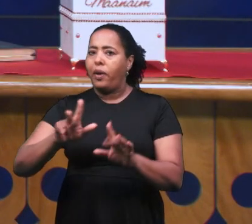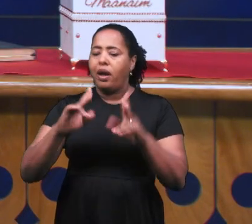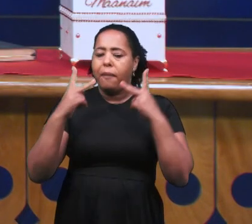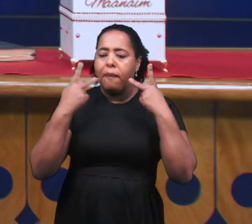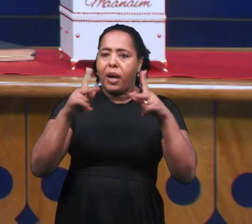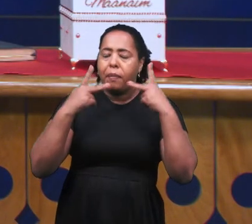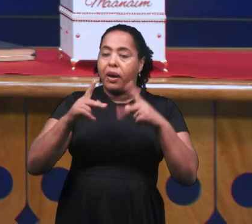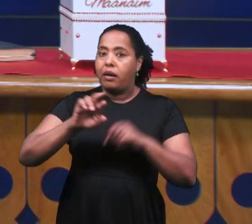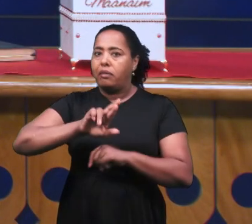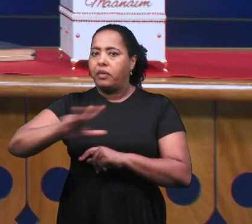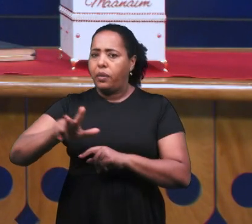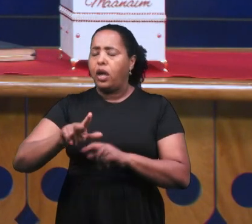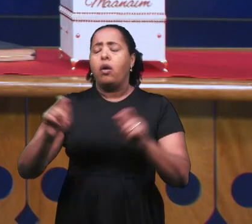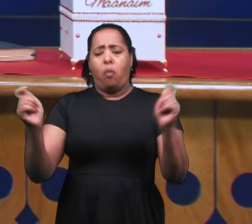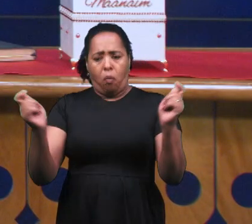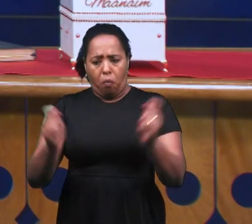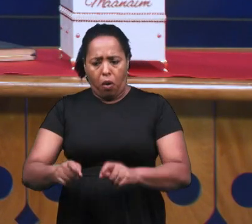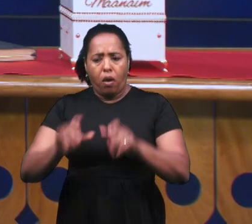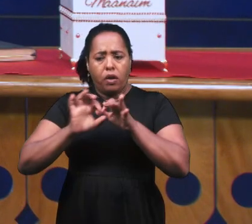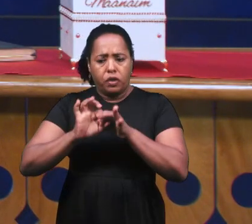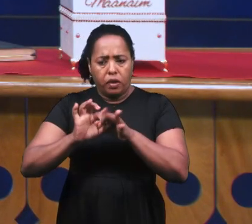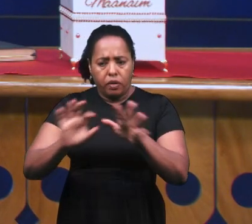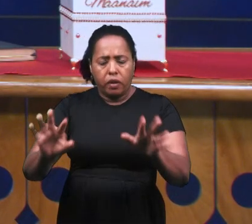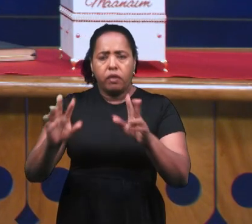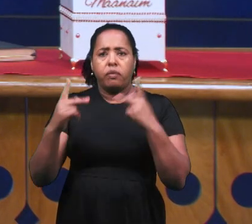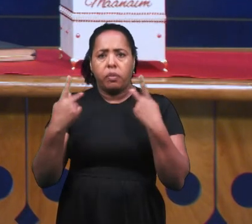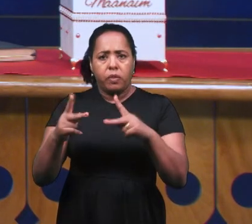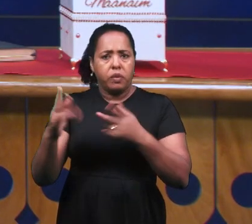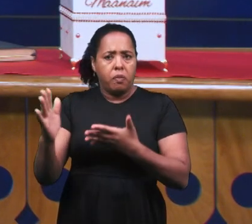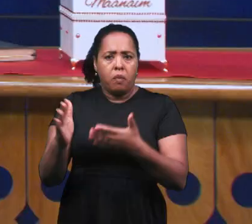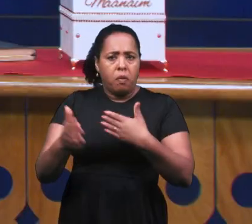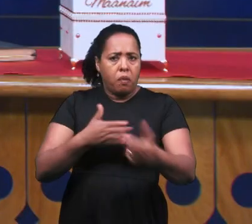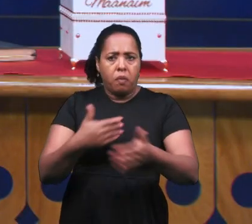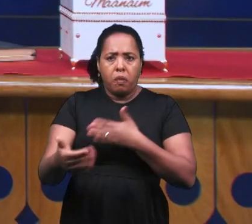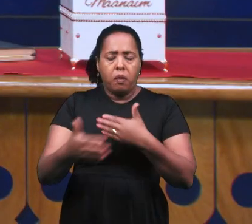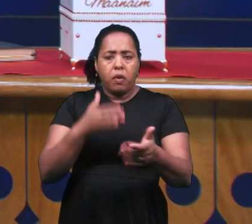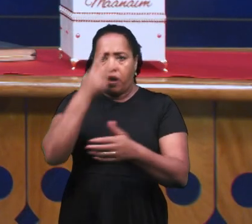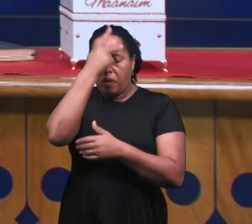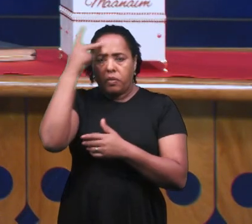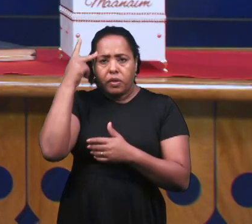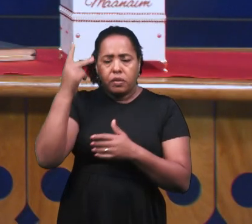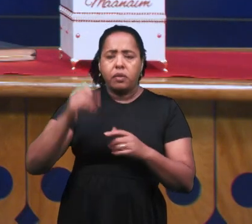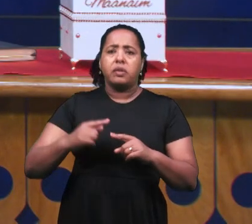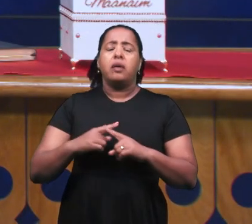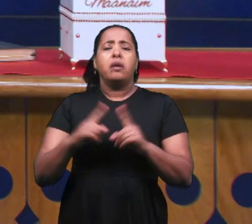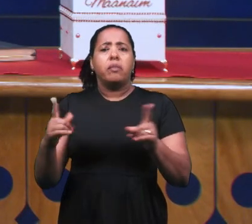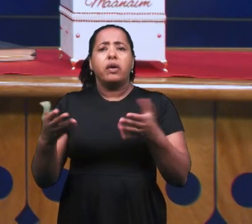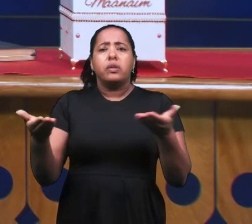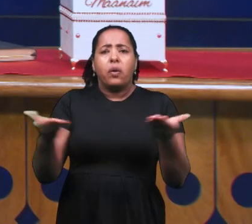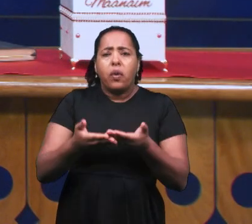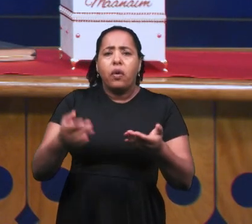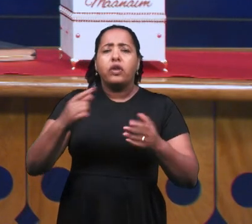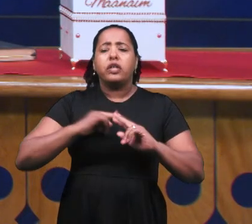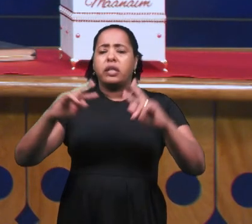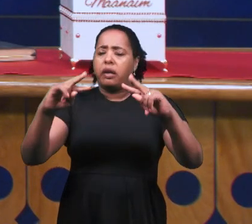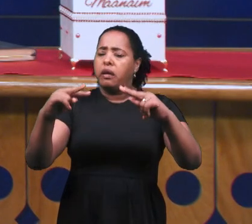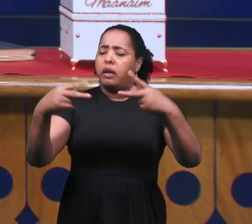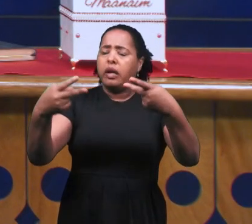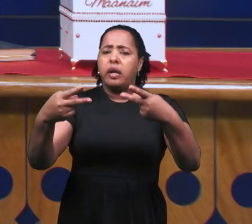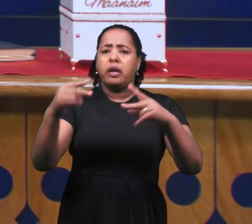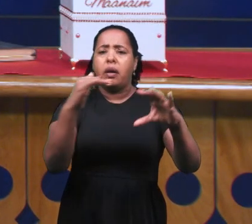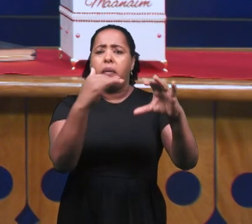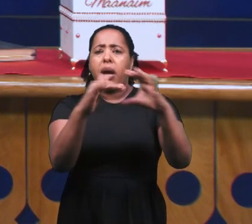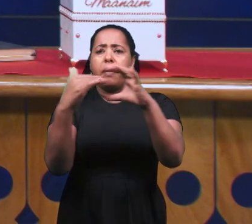pode ser feita, qualquer pessoa pode pregar, e hoje você tem os links que você pode passar, você passa, então você